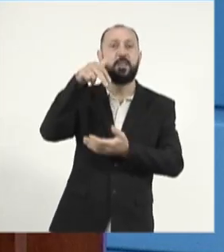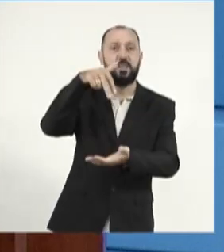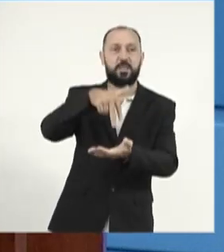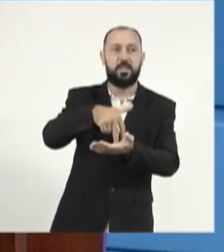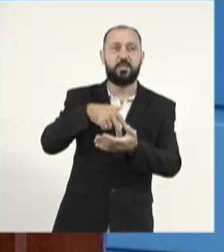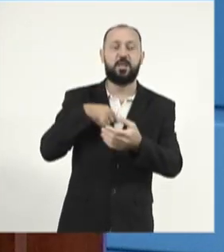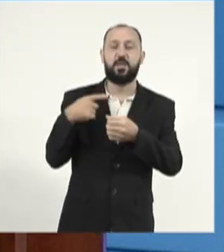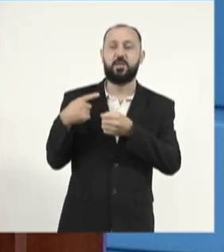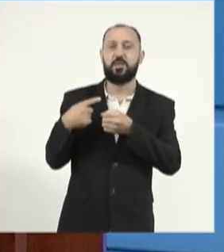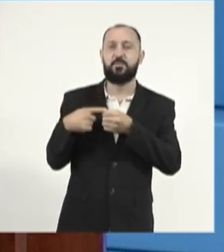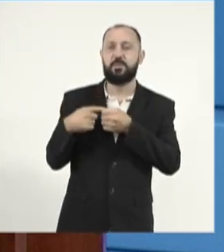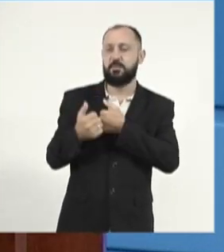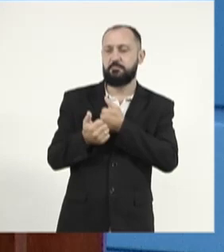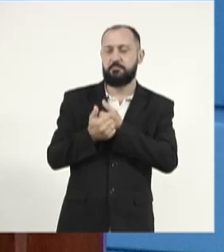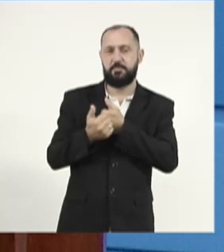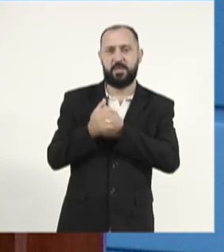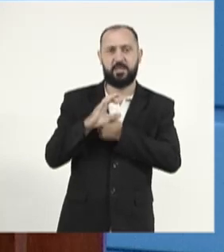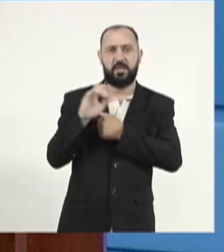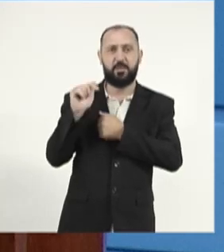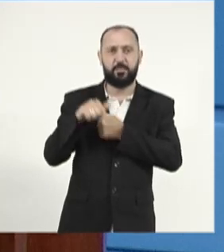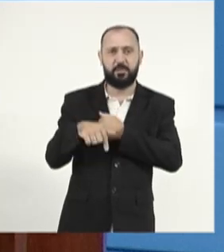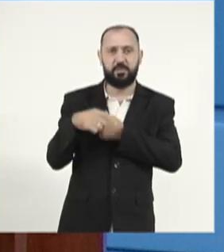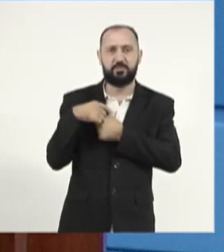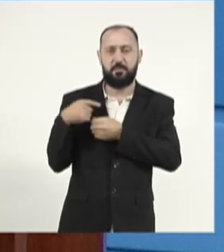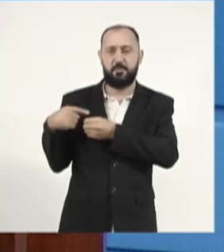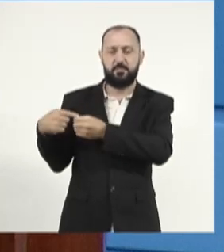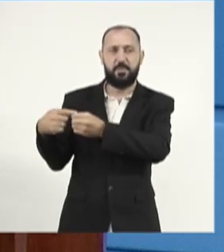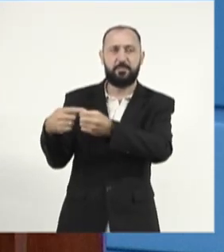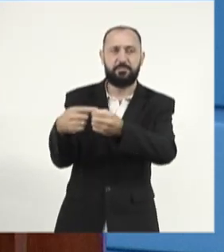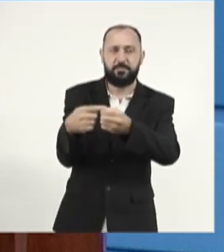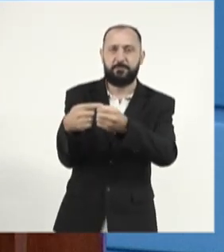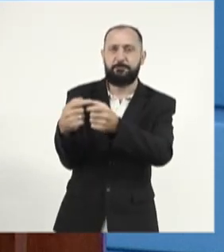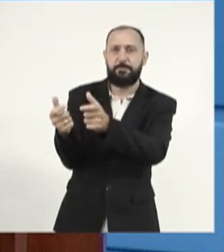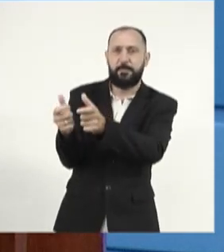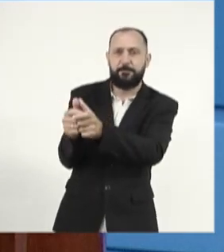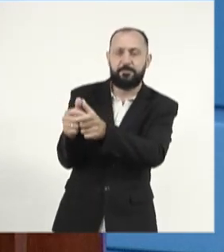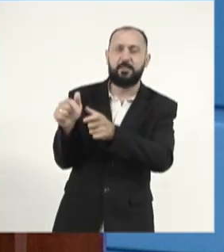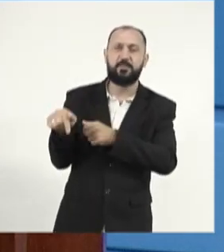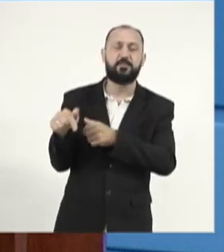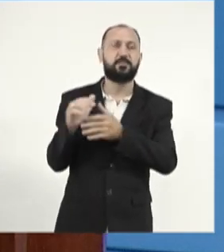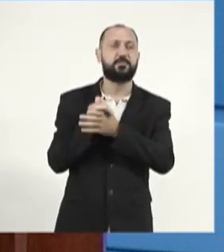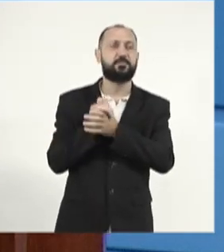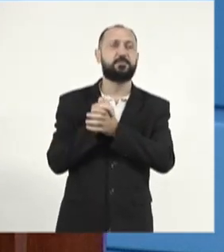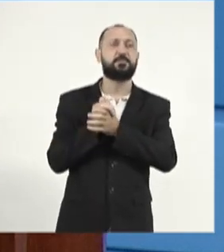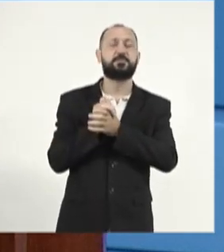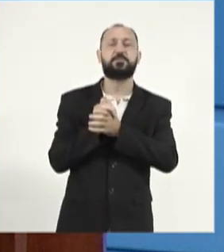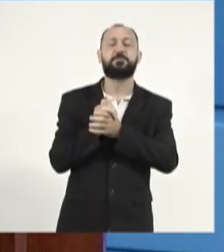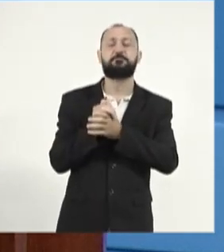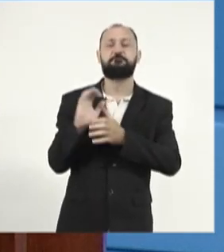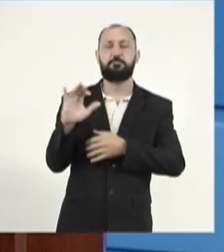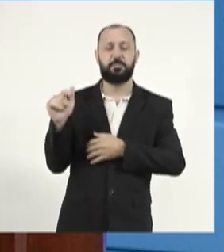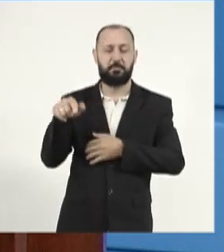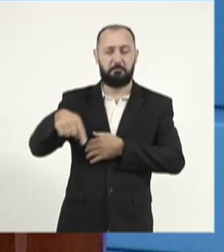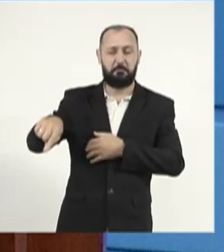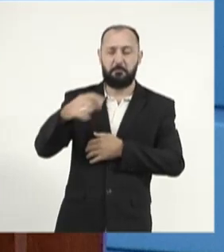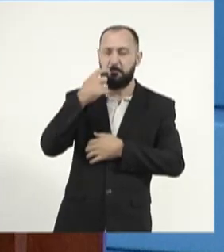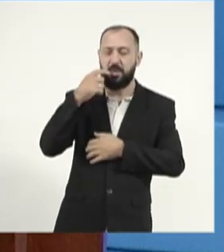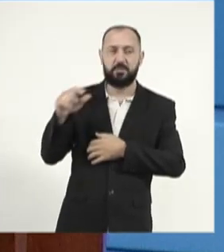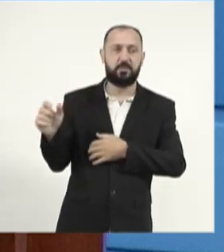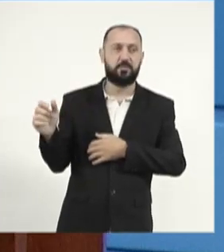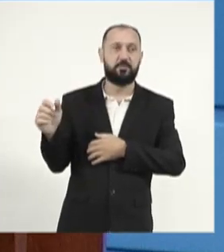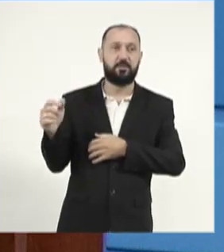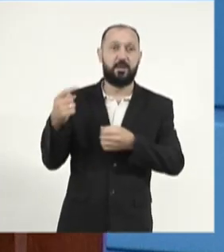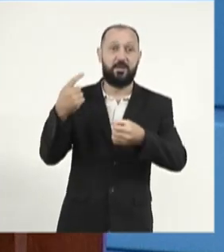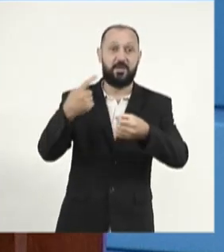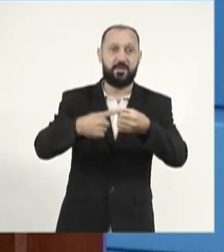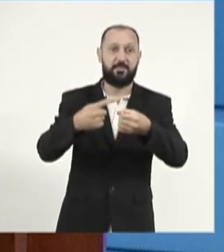que morava próximo aqui de Campo Grande, no interior, numa cidadezinha pequena aqui próxima a Campo Grande, e que vem para a